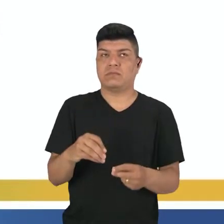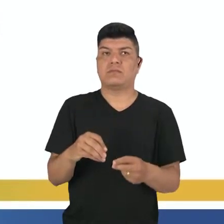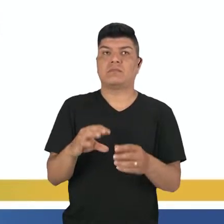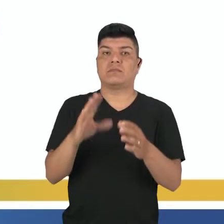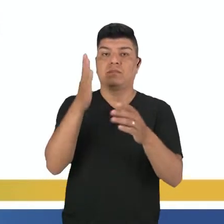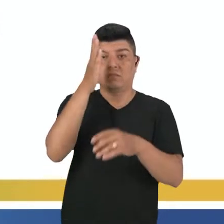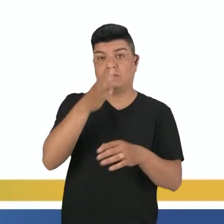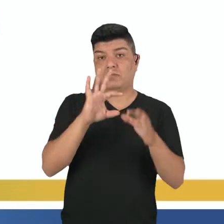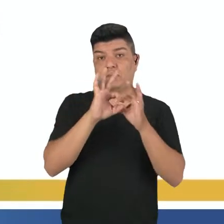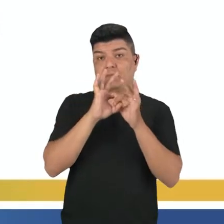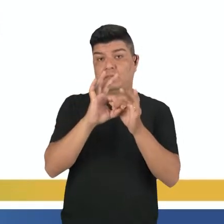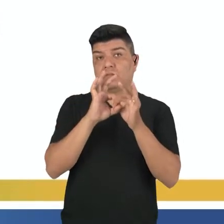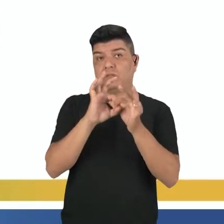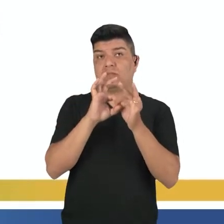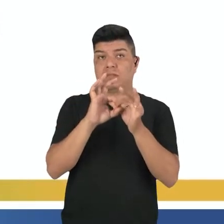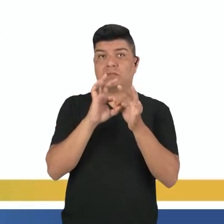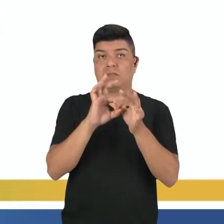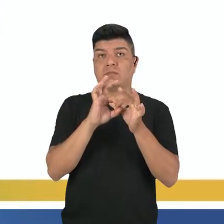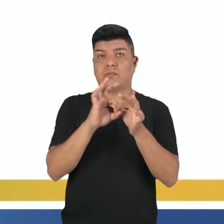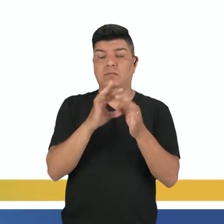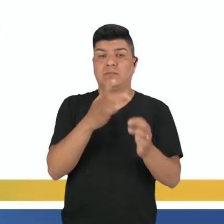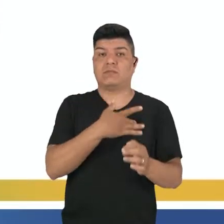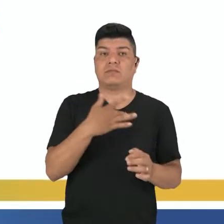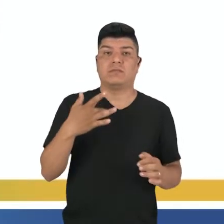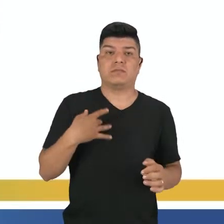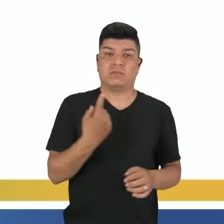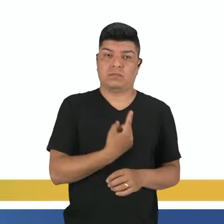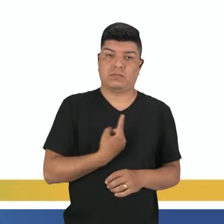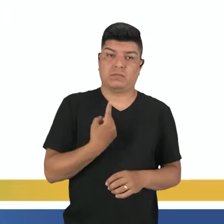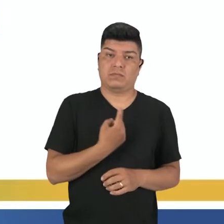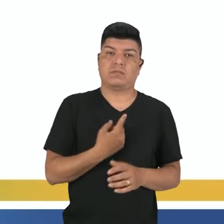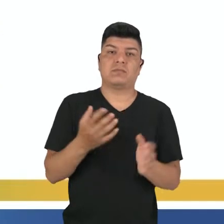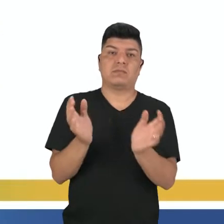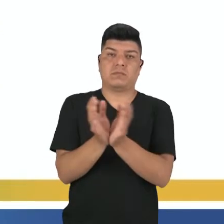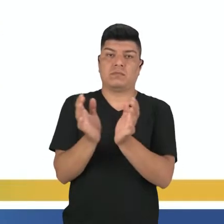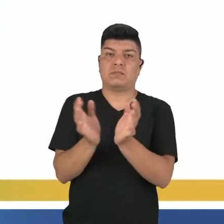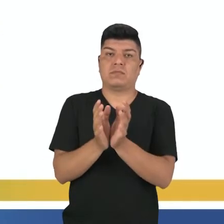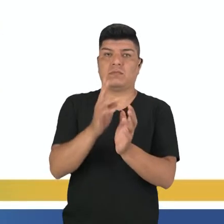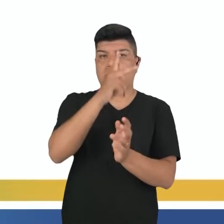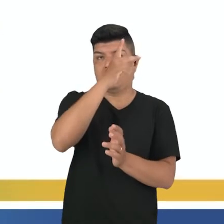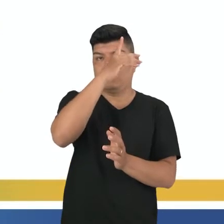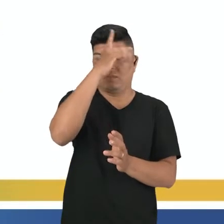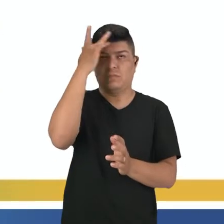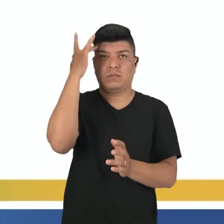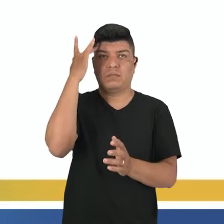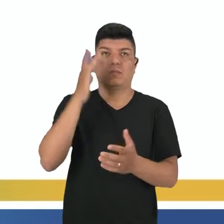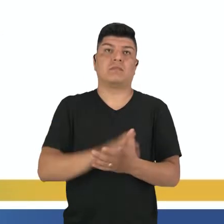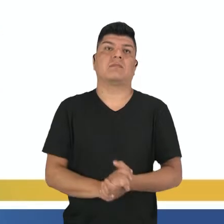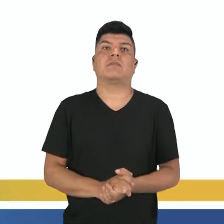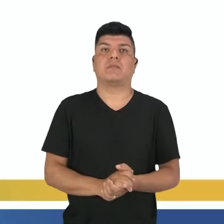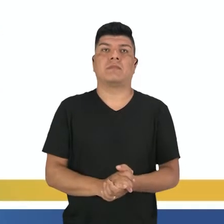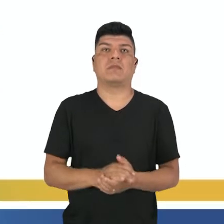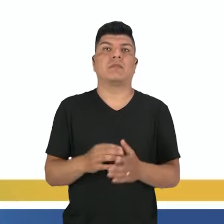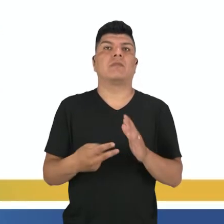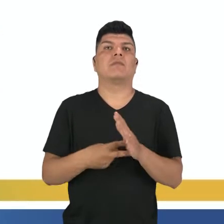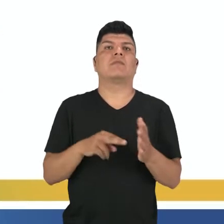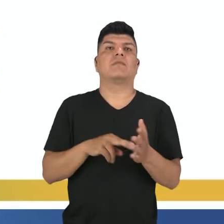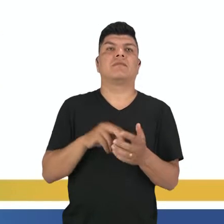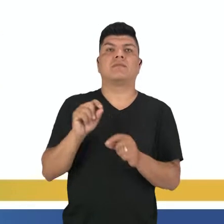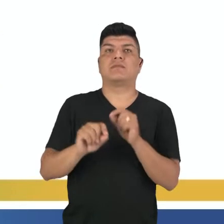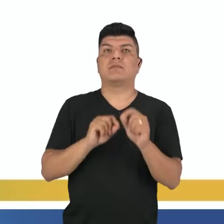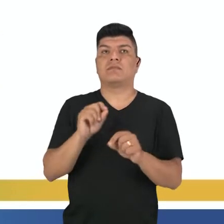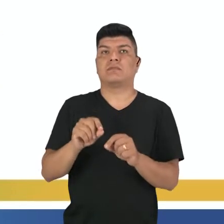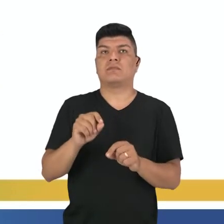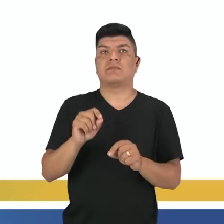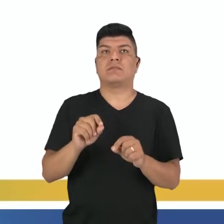está diretamente correlacionada com a saúde individual e coletiva dos humanos. Então, o que são determinantes